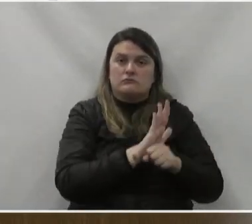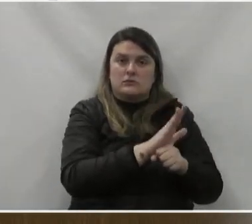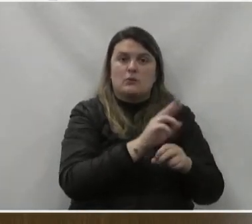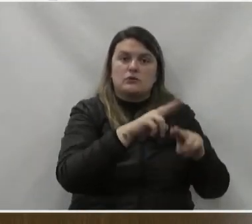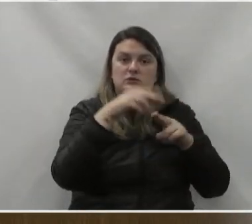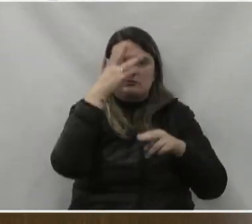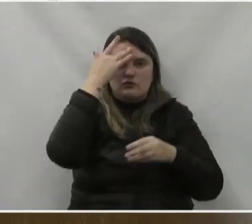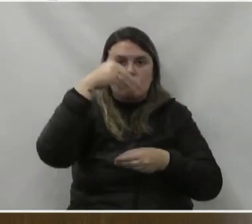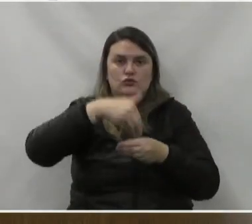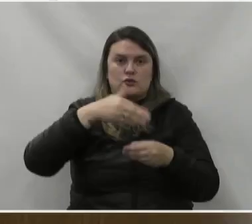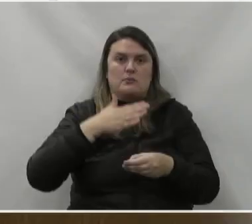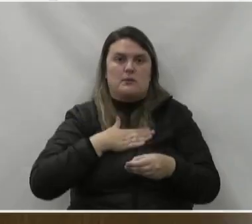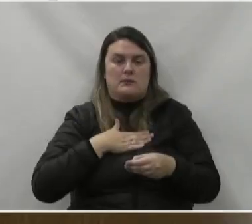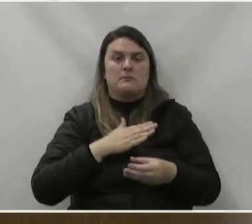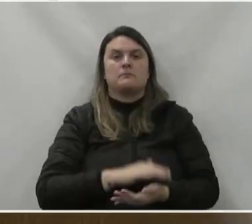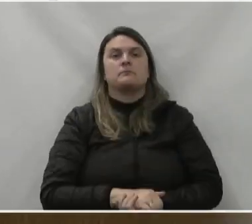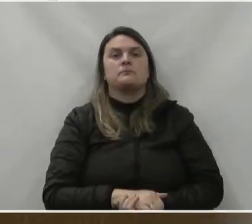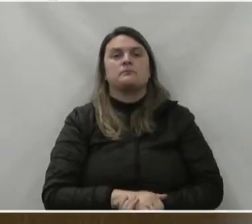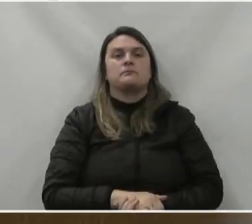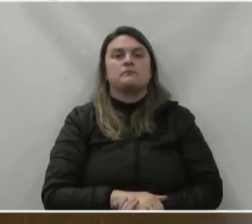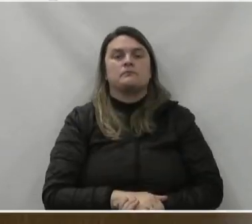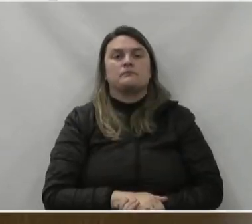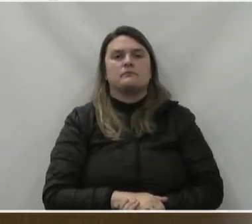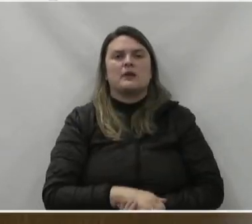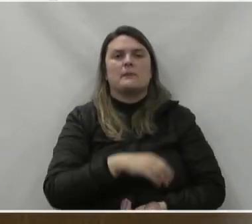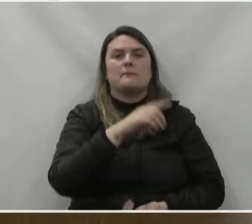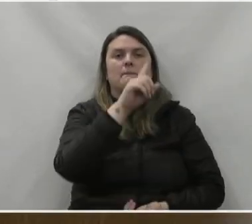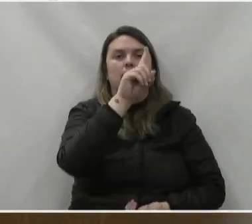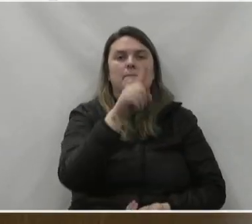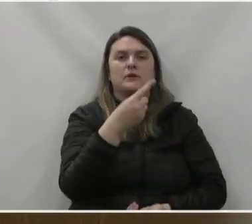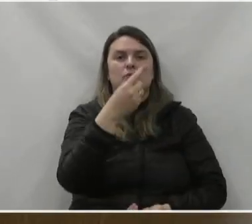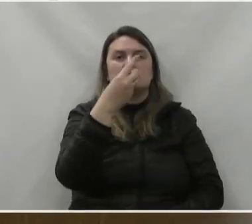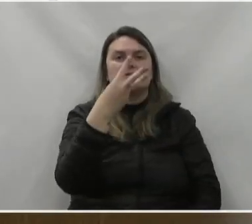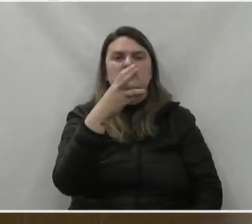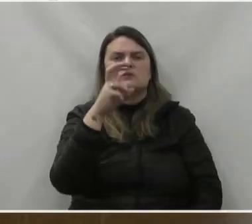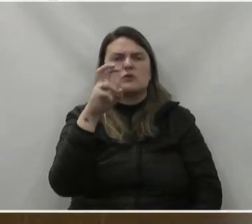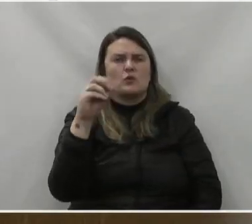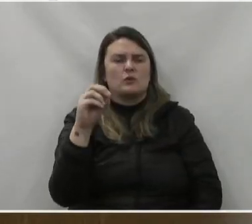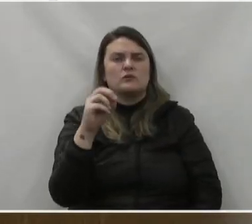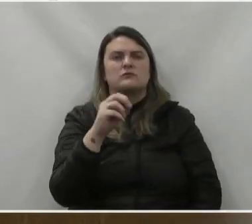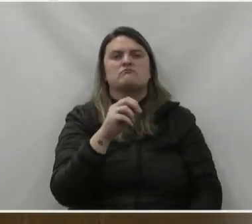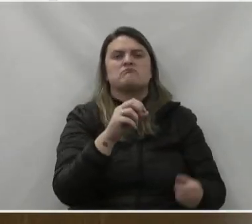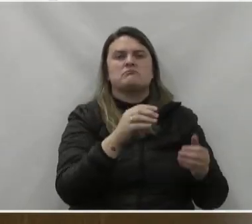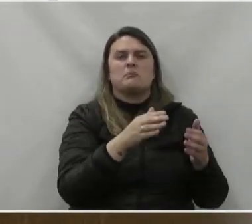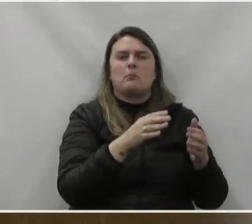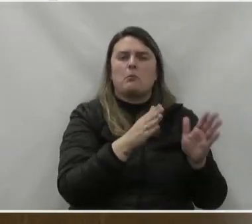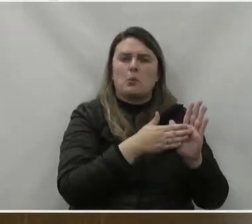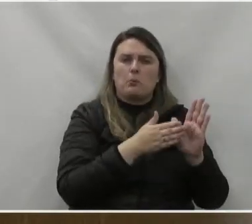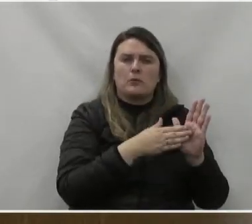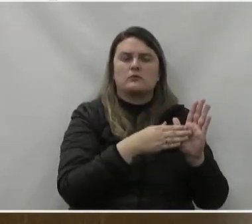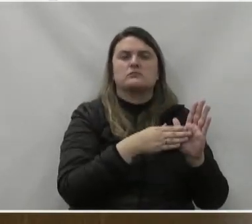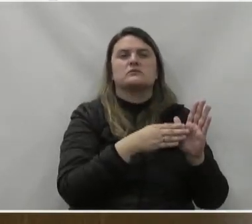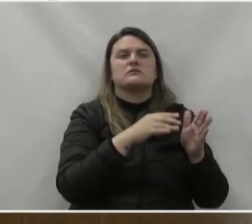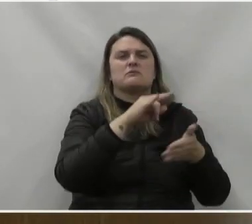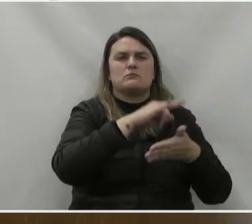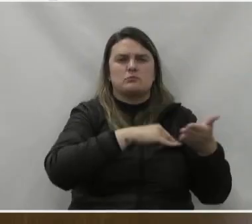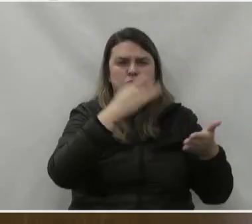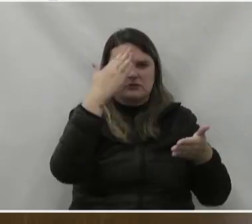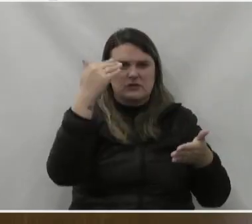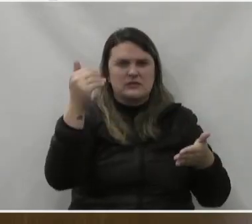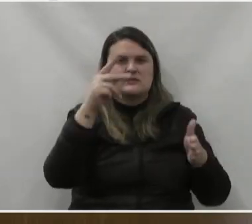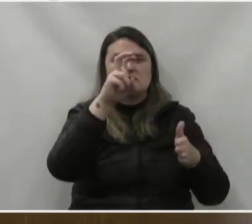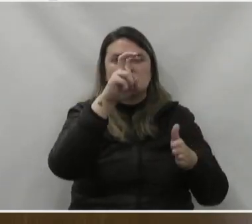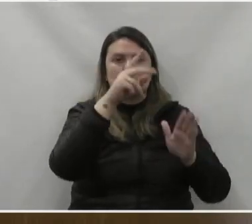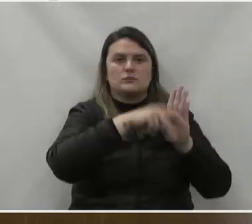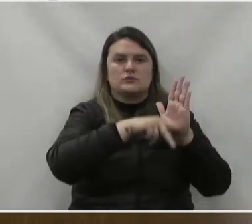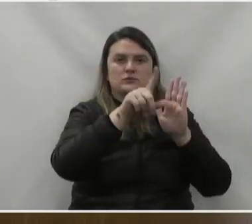reeleito. Então, indicações, 1.358 indicações, requerimentos 629, moções, 5 projetos